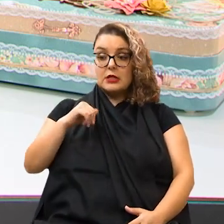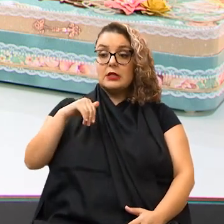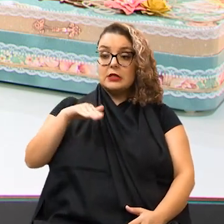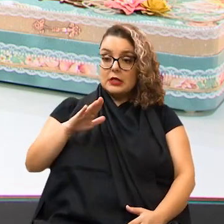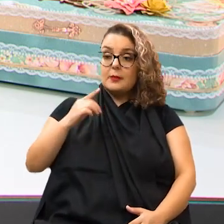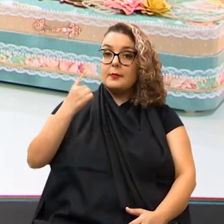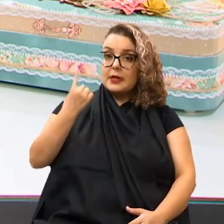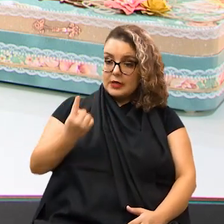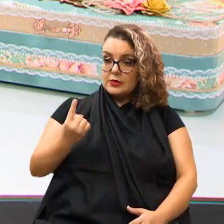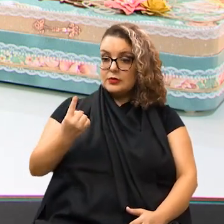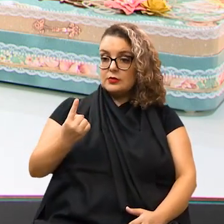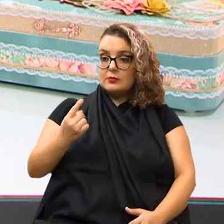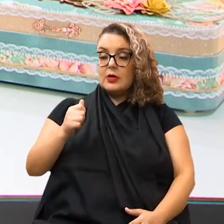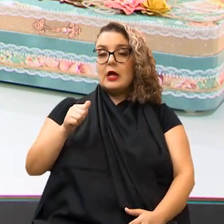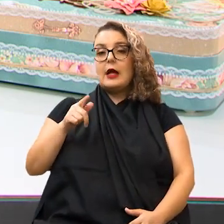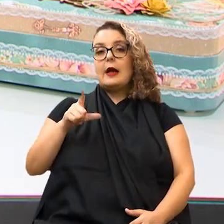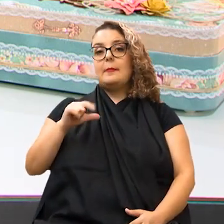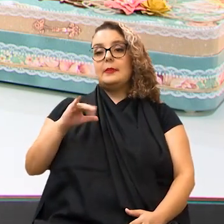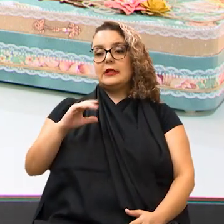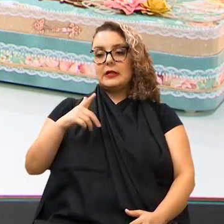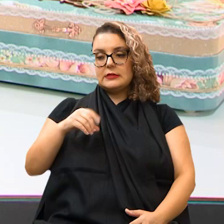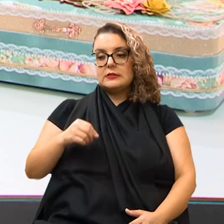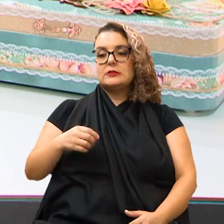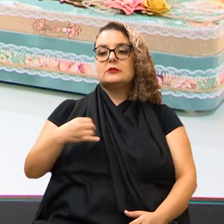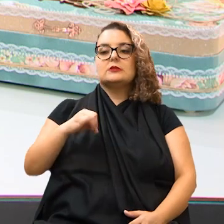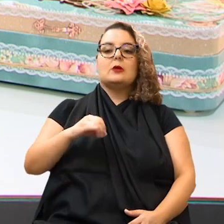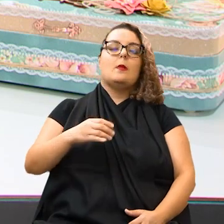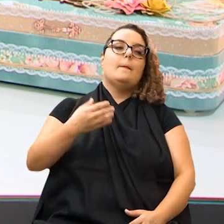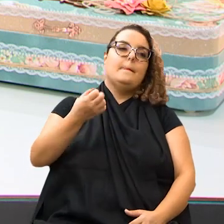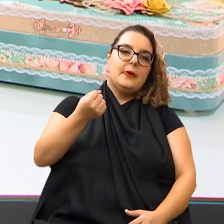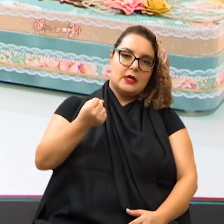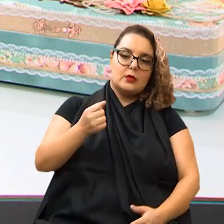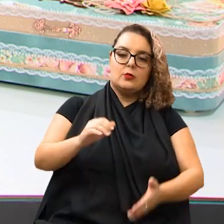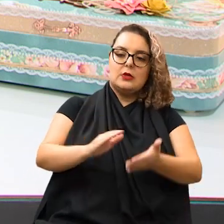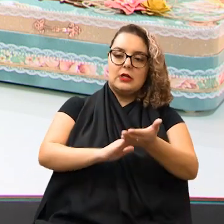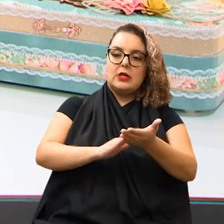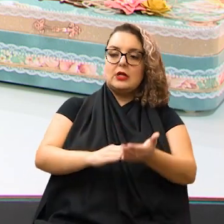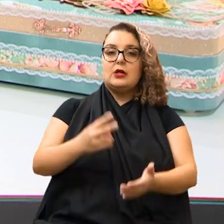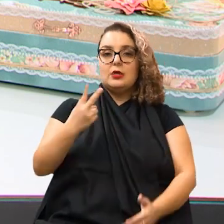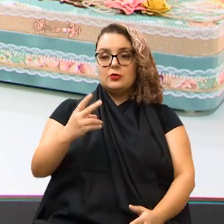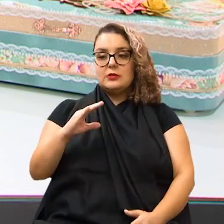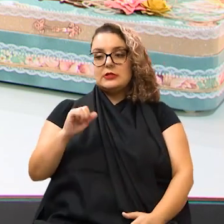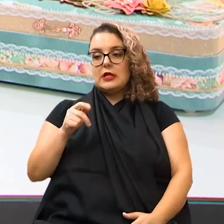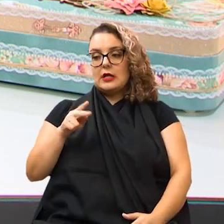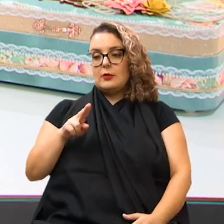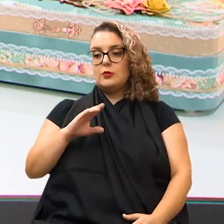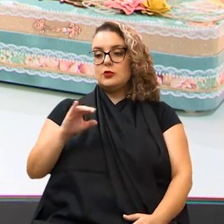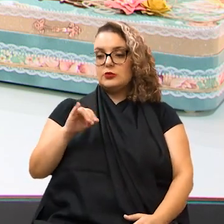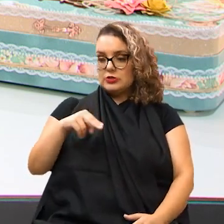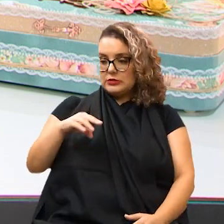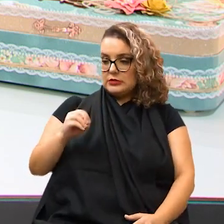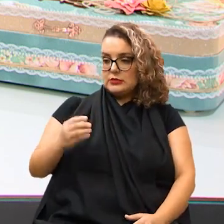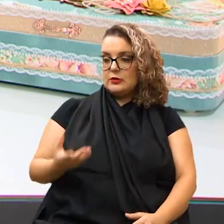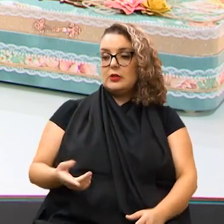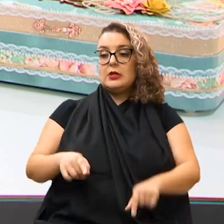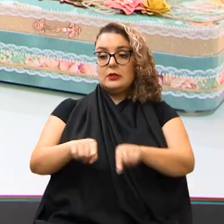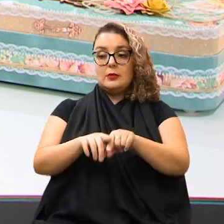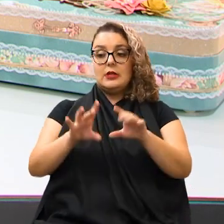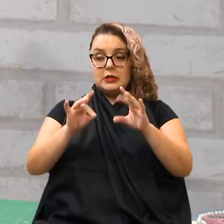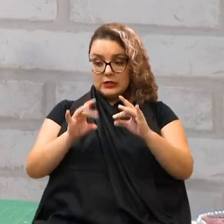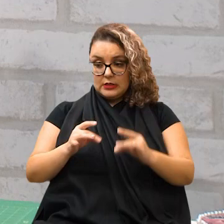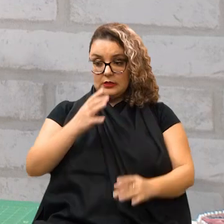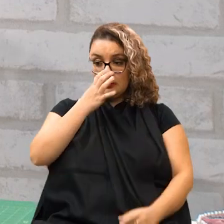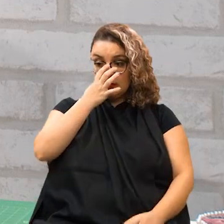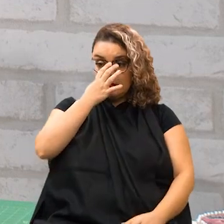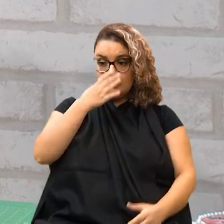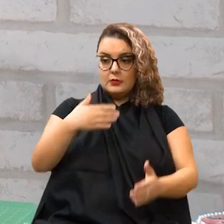tenha mais uma aplicação, senão teria que ser um branco, lixa e depois 2 aplicações da cappuccino. Certo. E aqui também um detalhe, eu